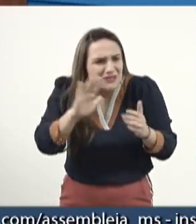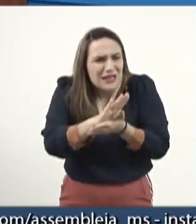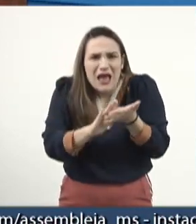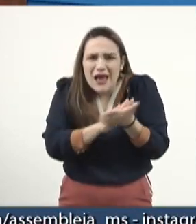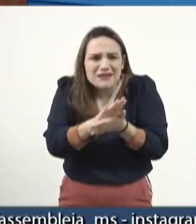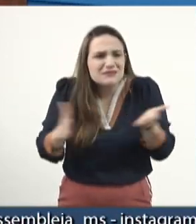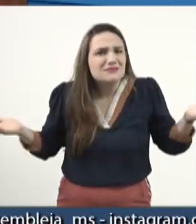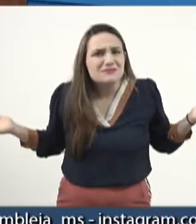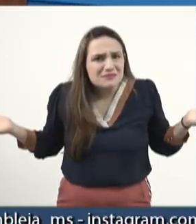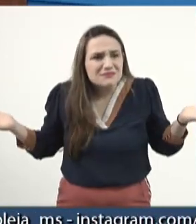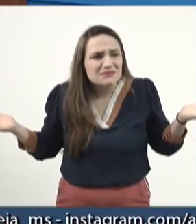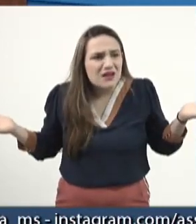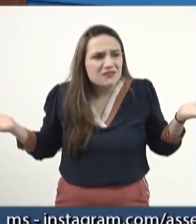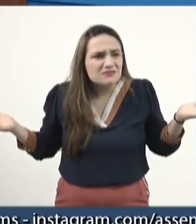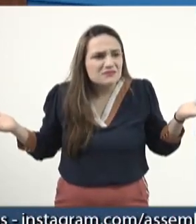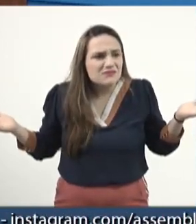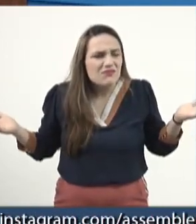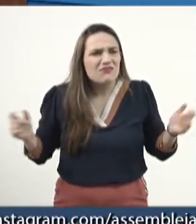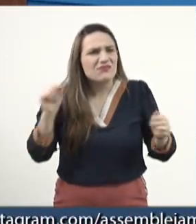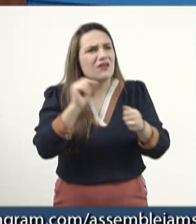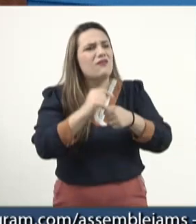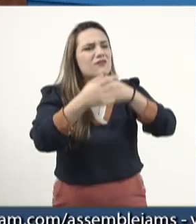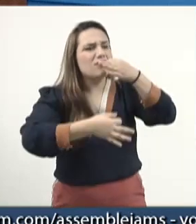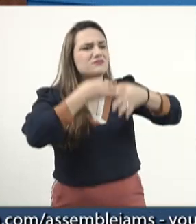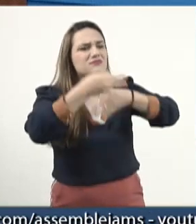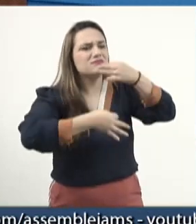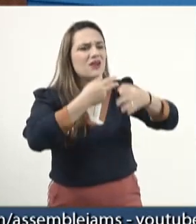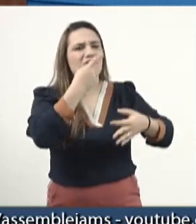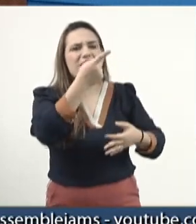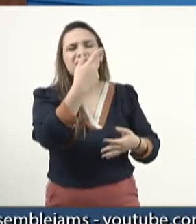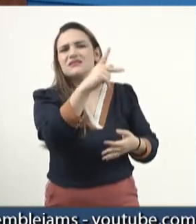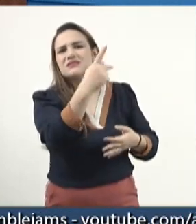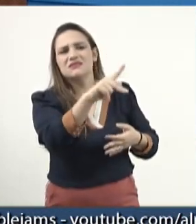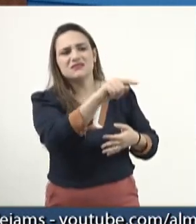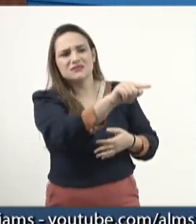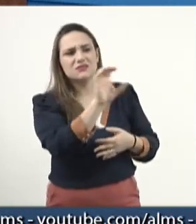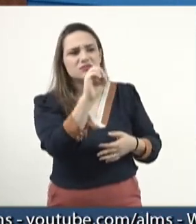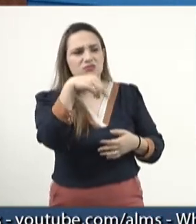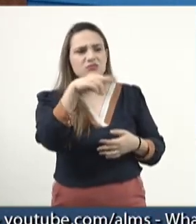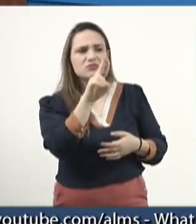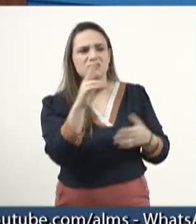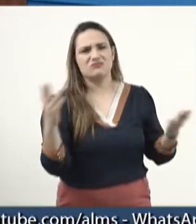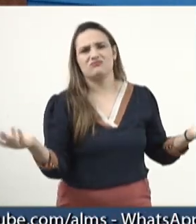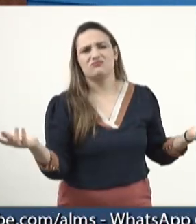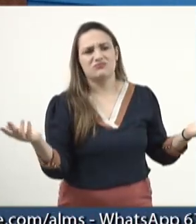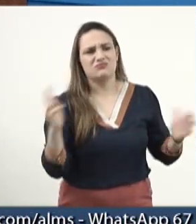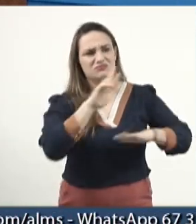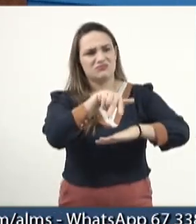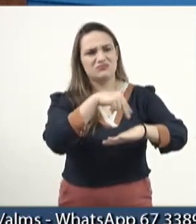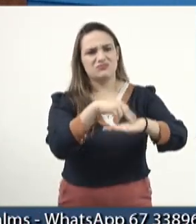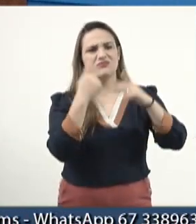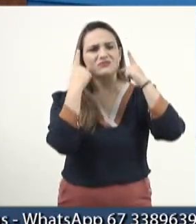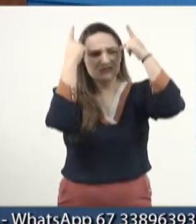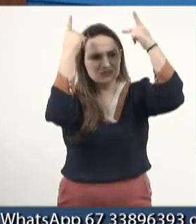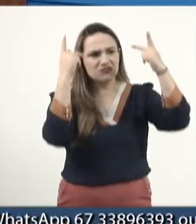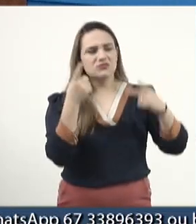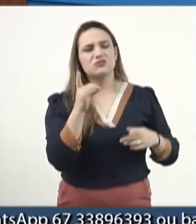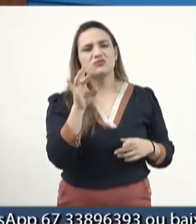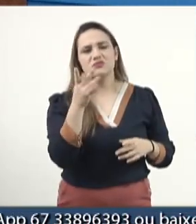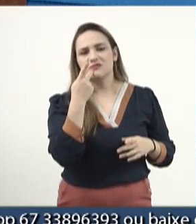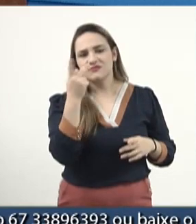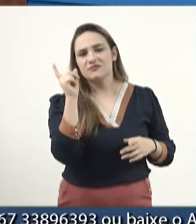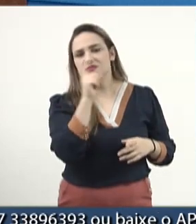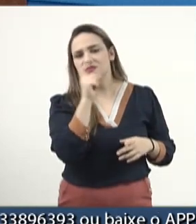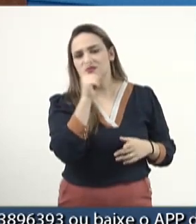nada. Ele fez um discurso, pega o discurso do Bolsonaro na ONU, uma vergonha, só falou mentira.